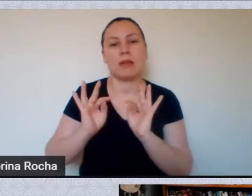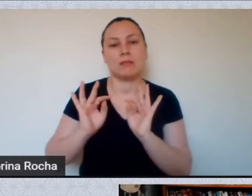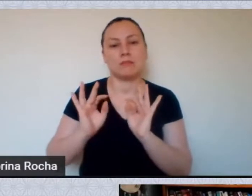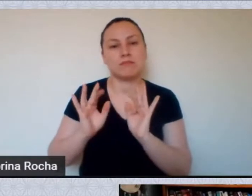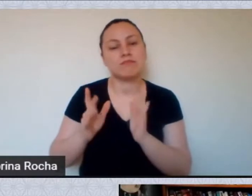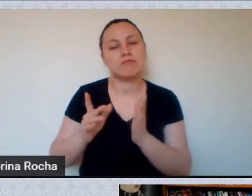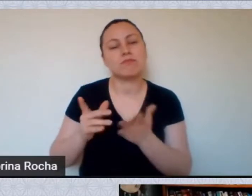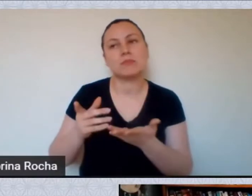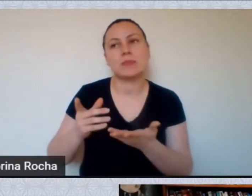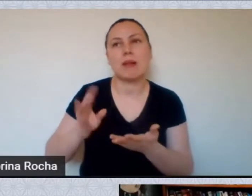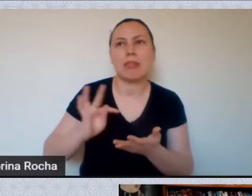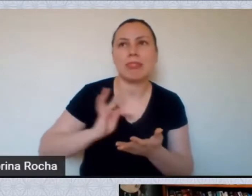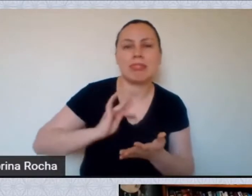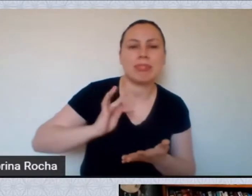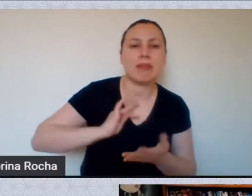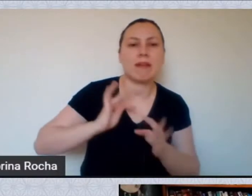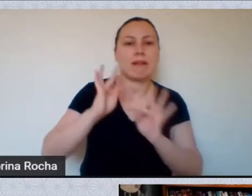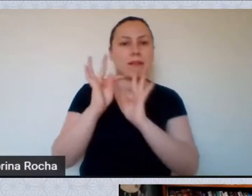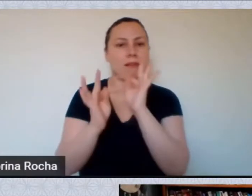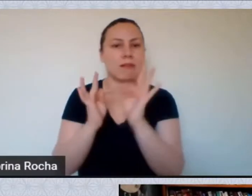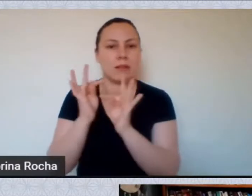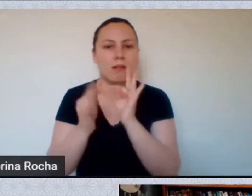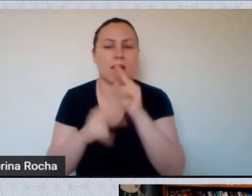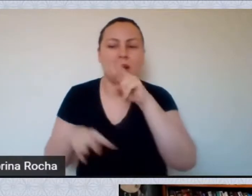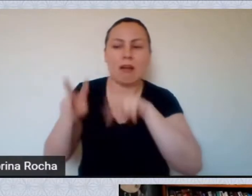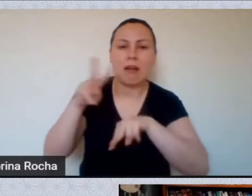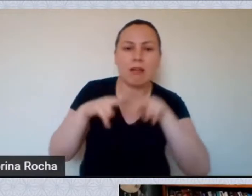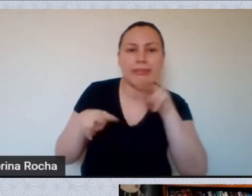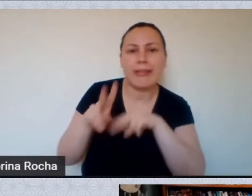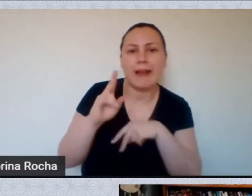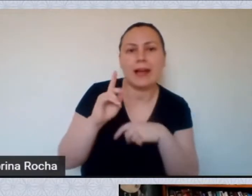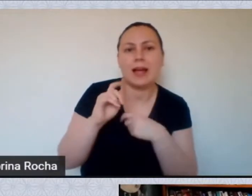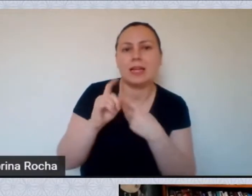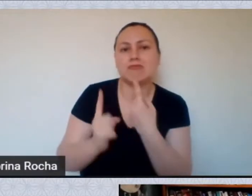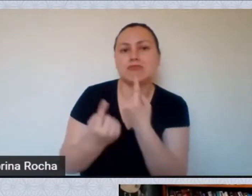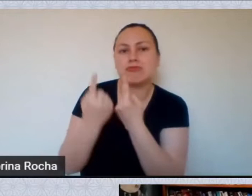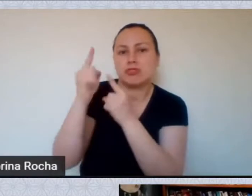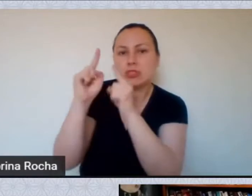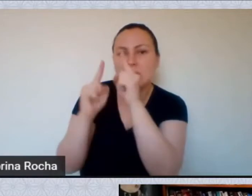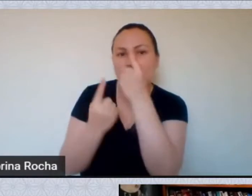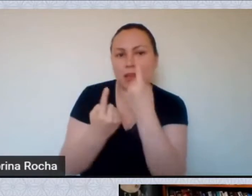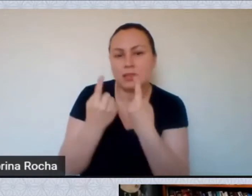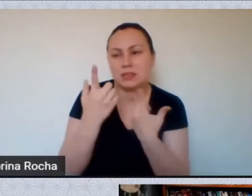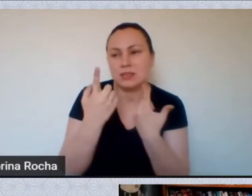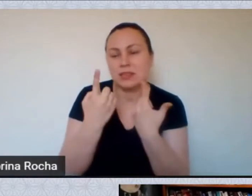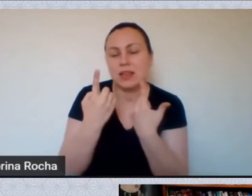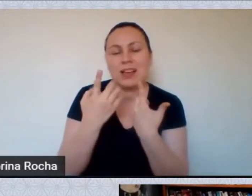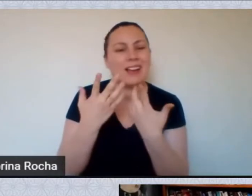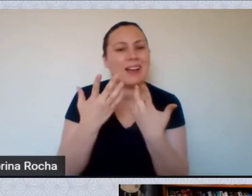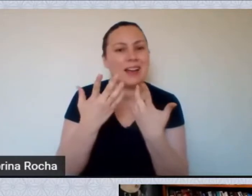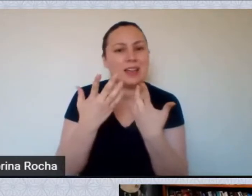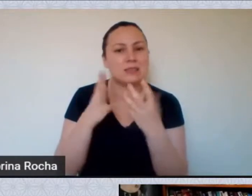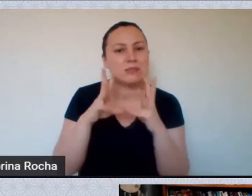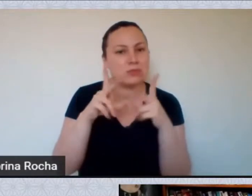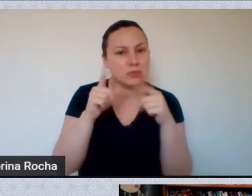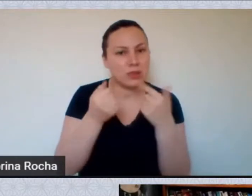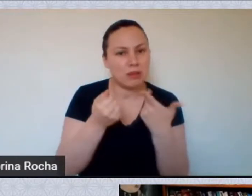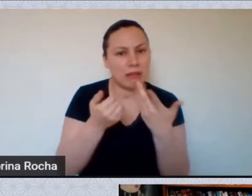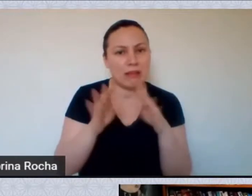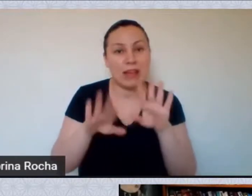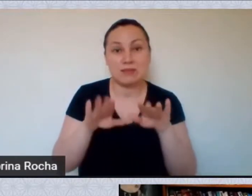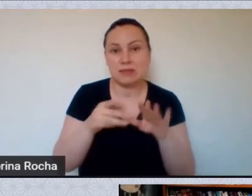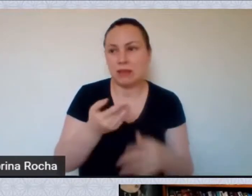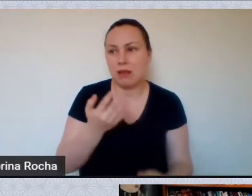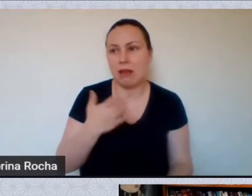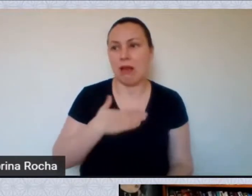usa dados e análise de dados e equações, computadores, simulações, tudo isso que meio que assusta um pouco as